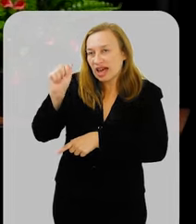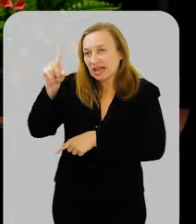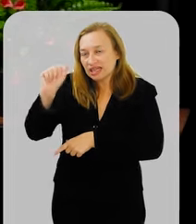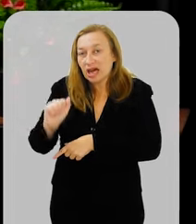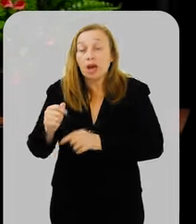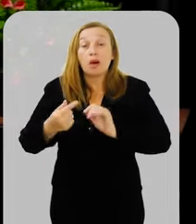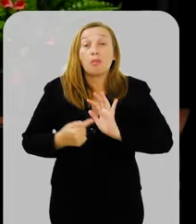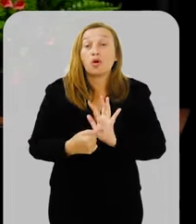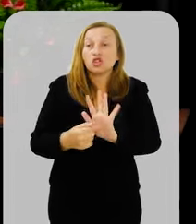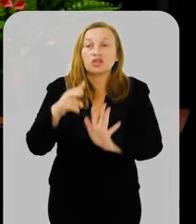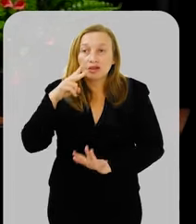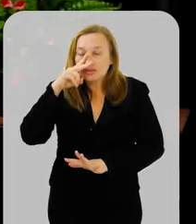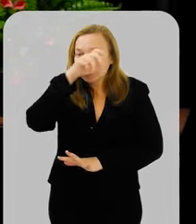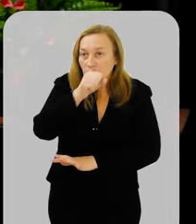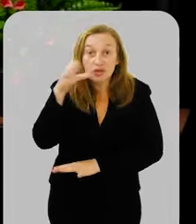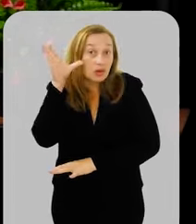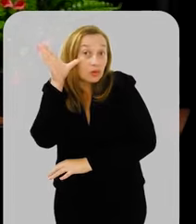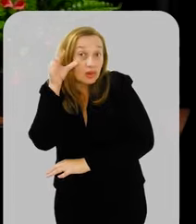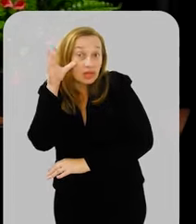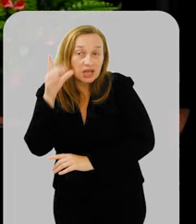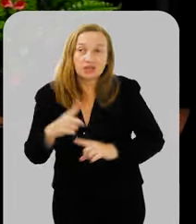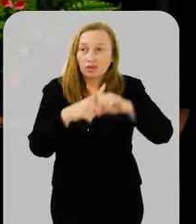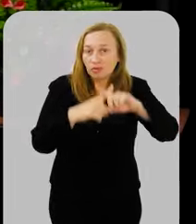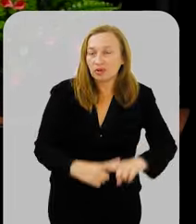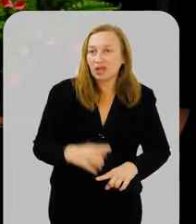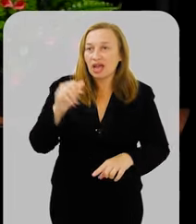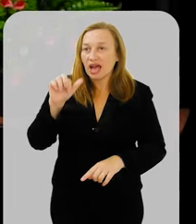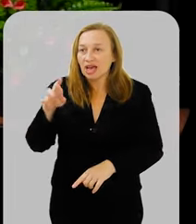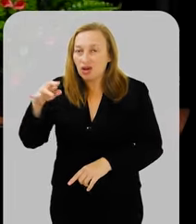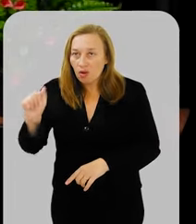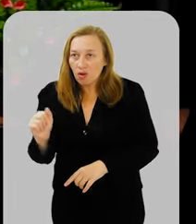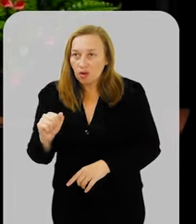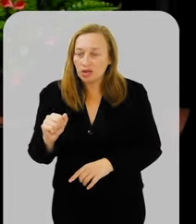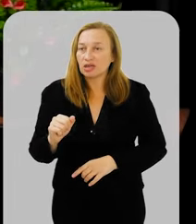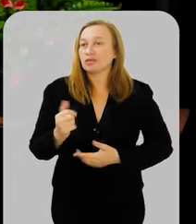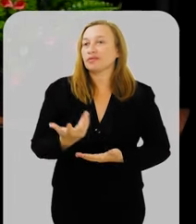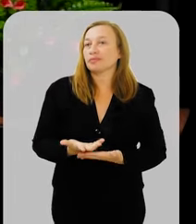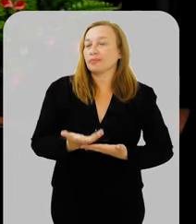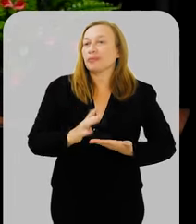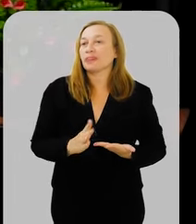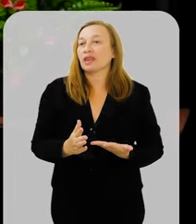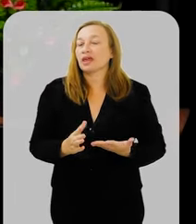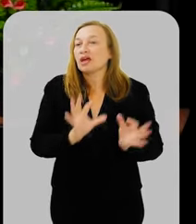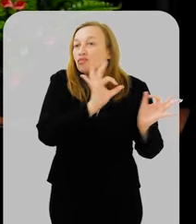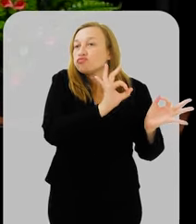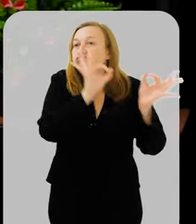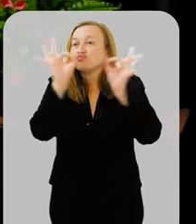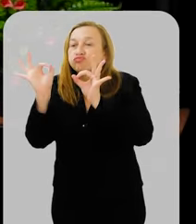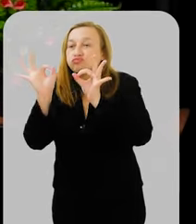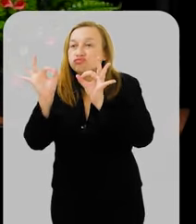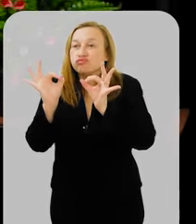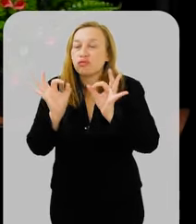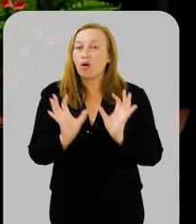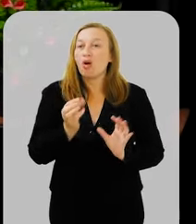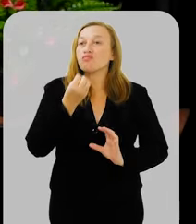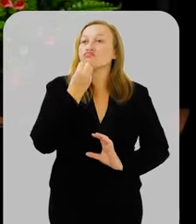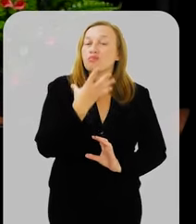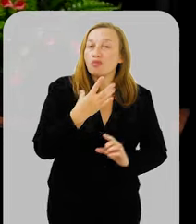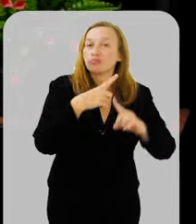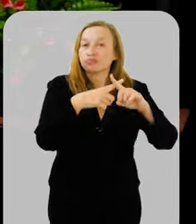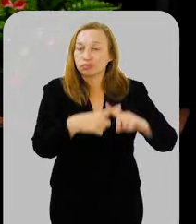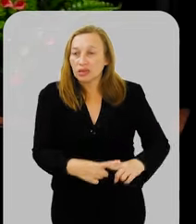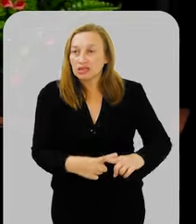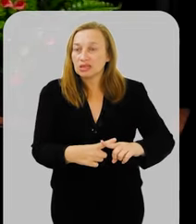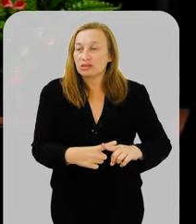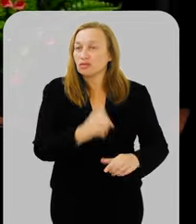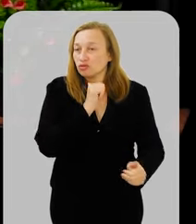aí a força e o interesse também da população na Série A2 do Campeonato Carioca. São índices de audiência para o campeonato, um índice